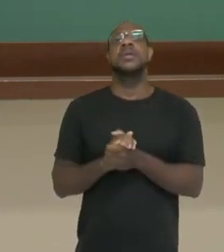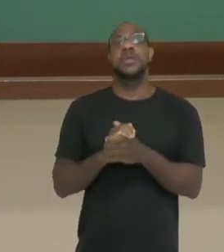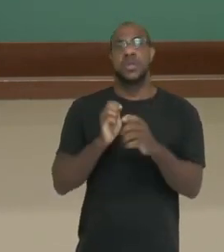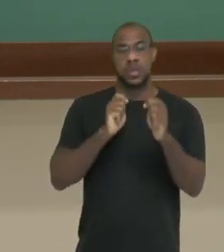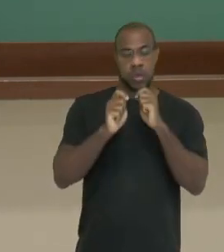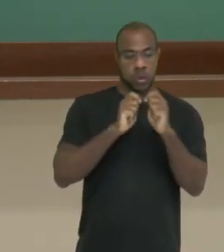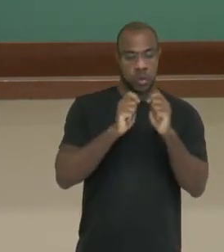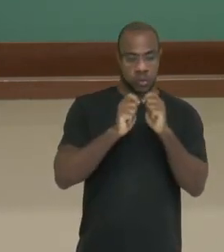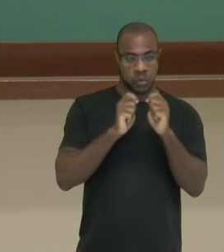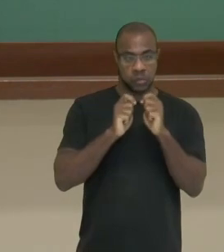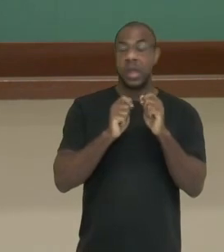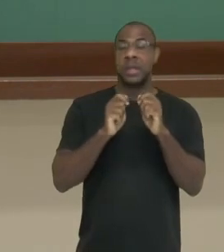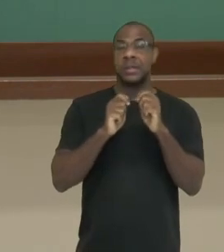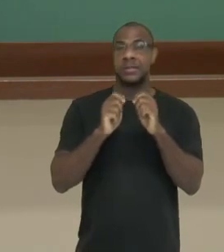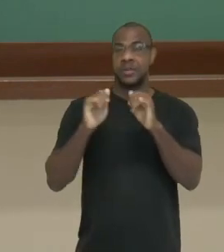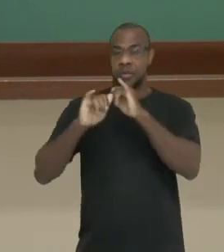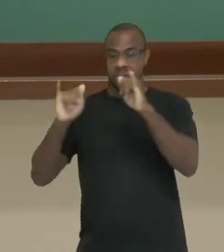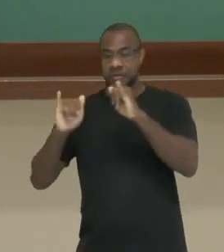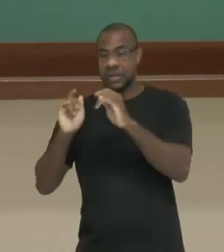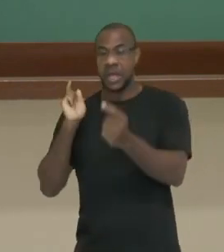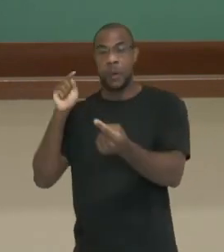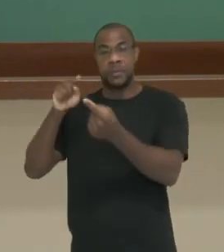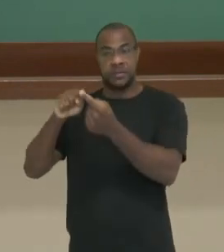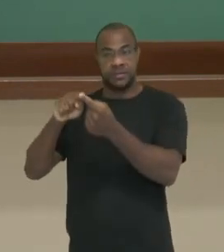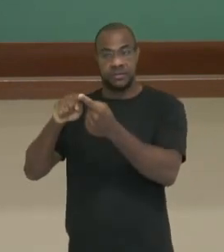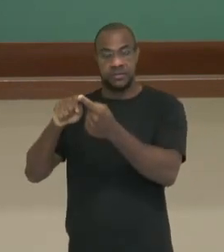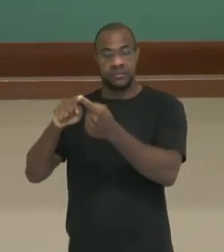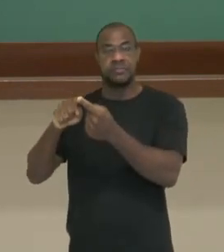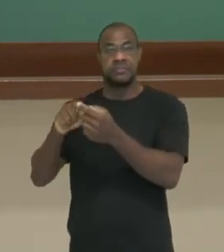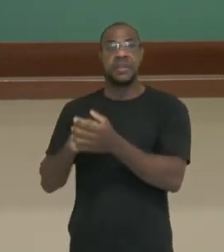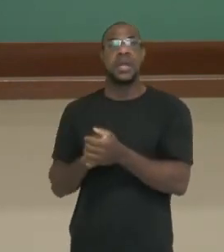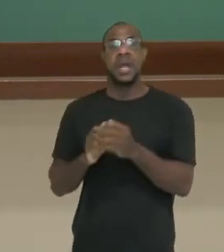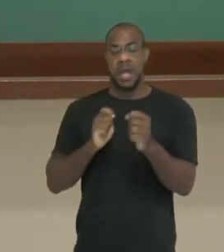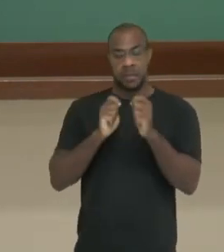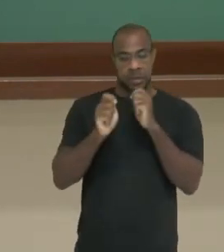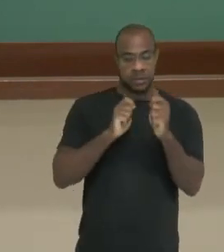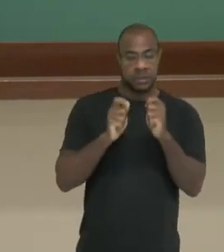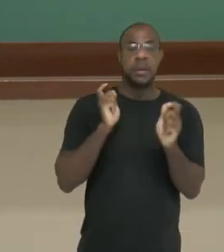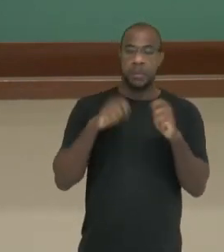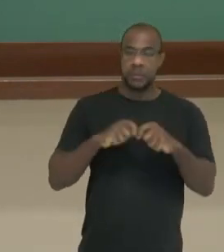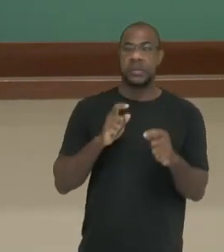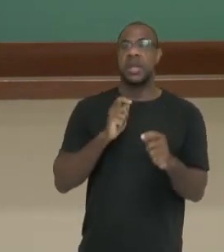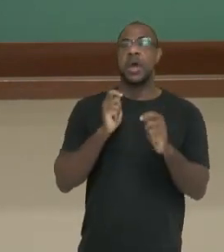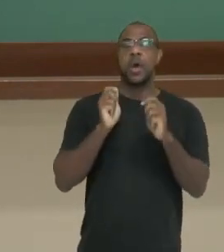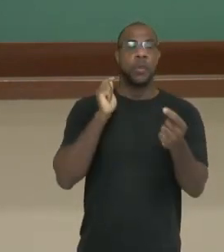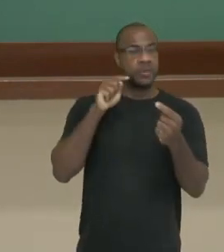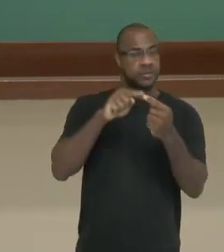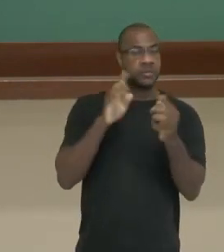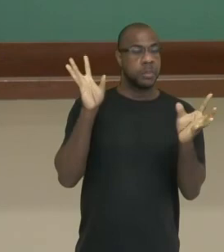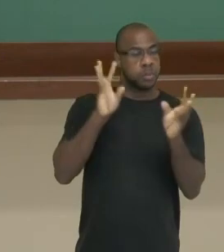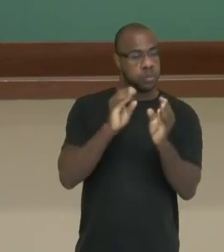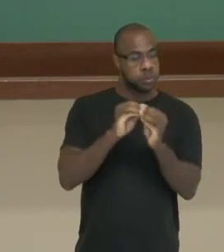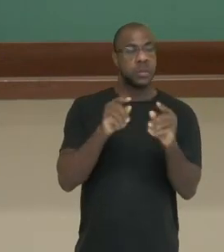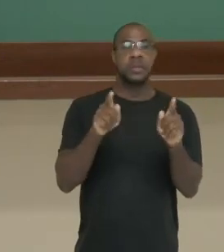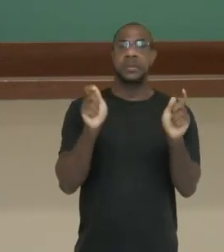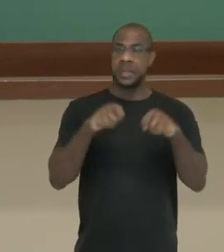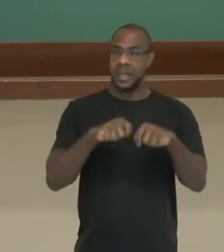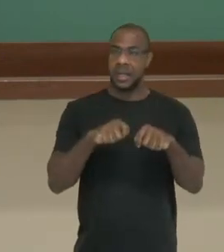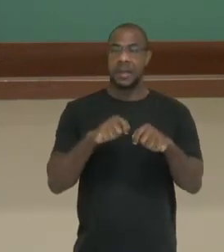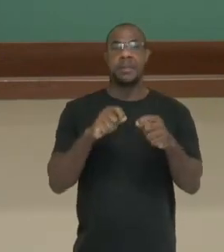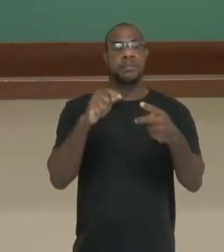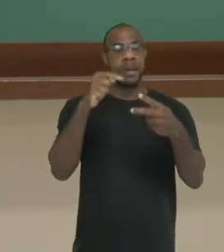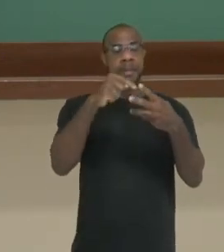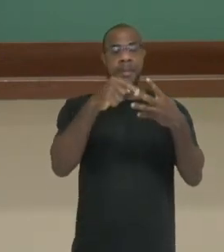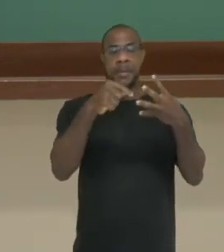mais objetiva. Reportagem pode ter ali uma linguagem objetiva de uma forma resumida para contar os fatos